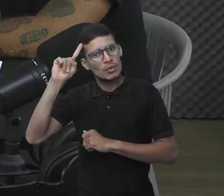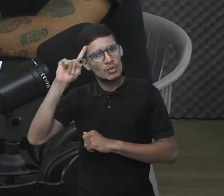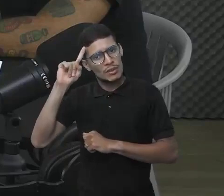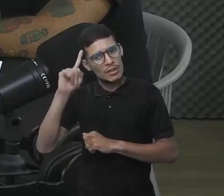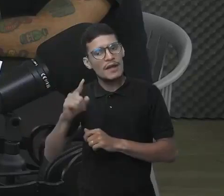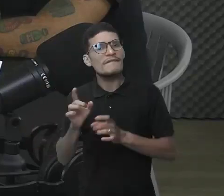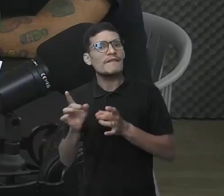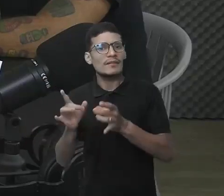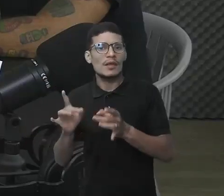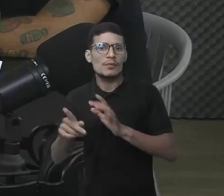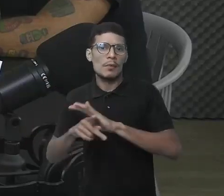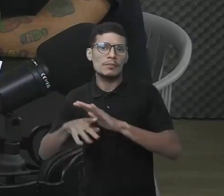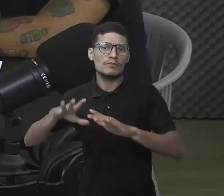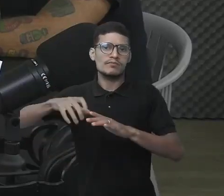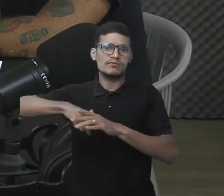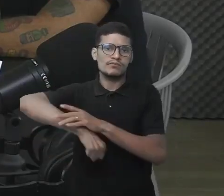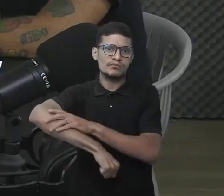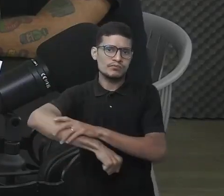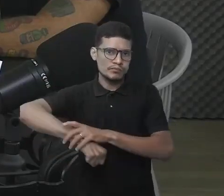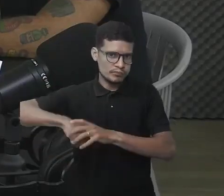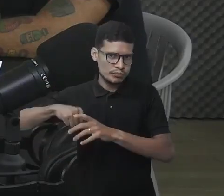daquele pescado.